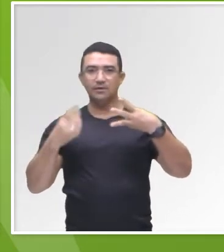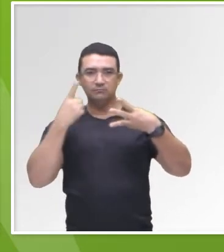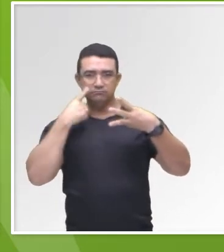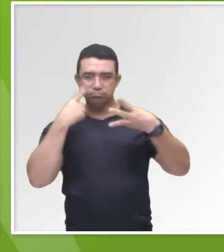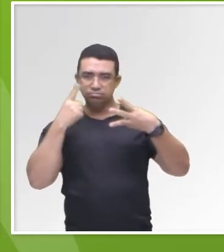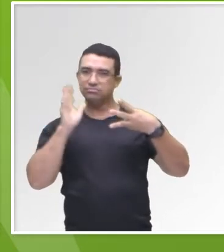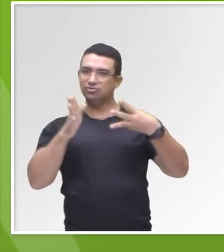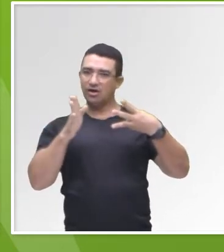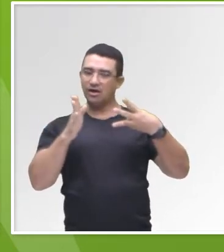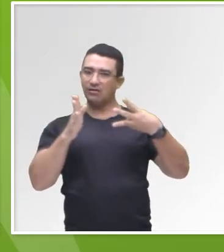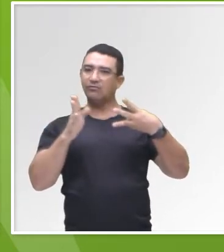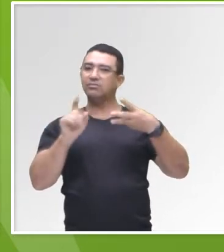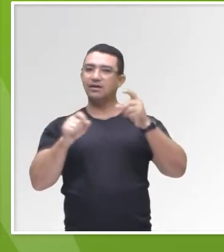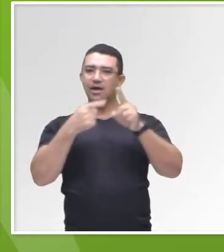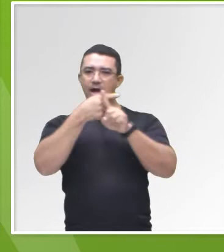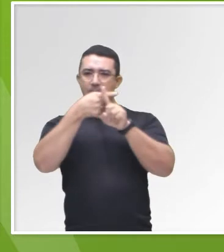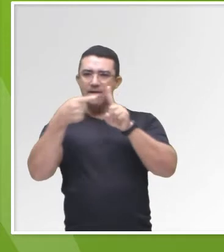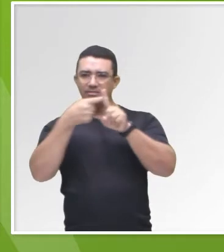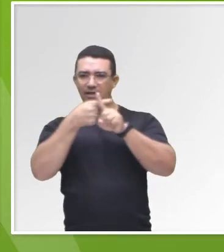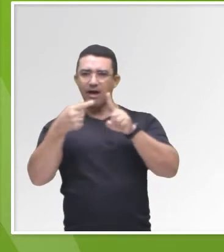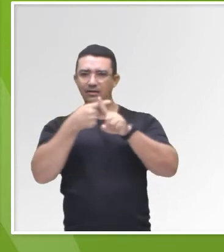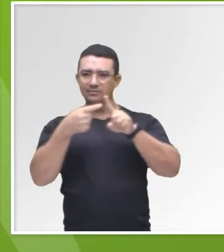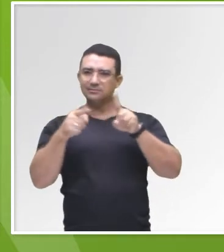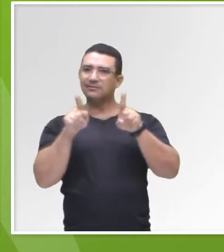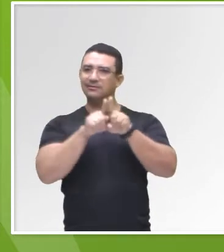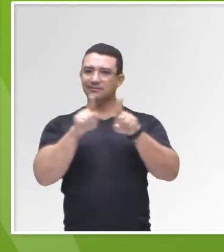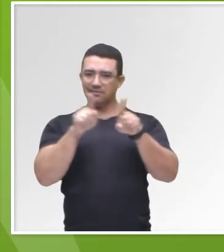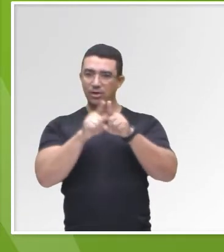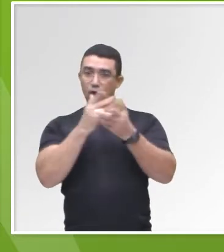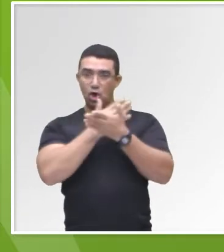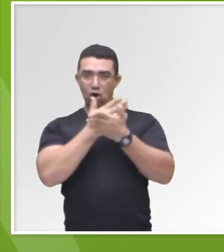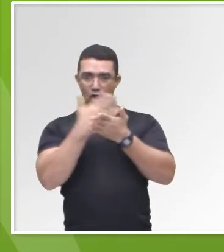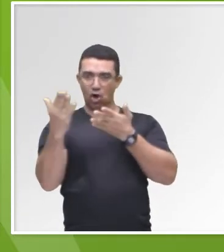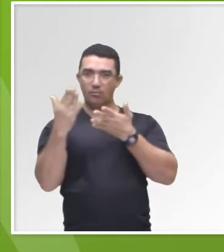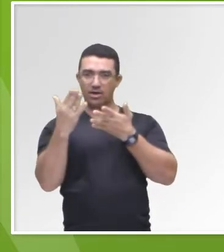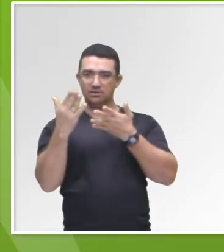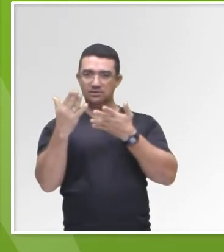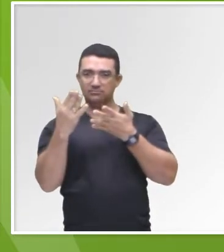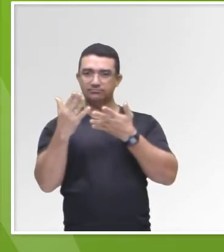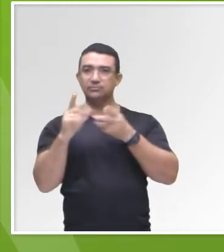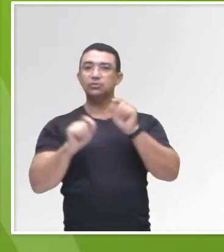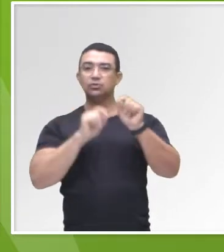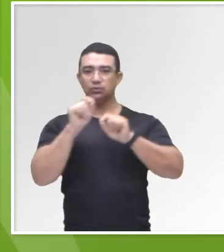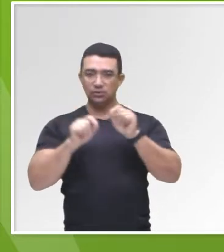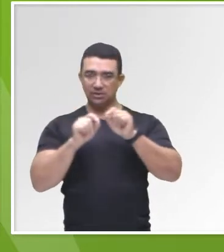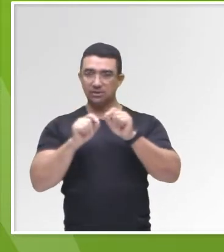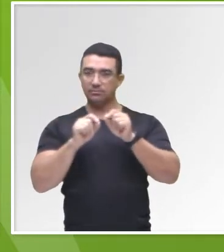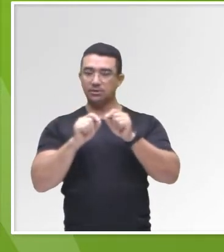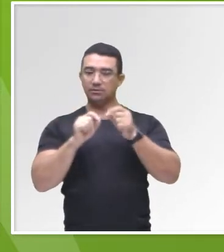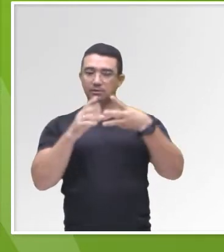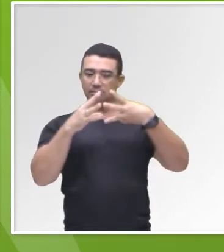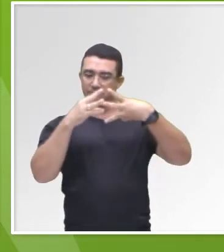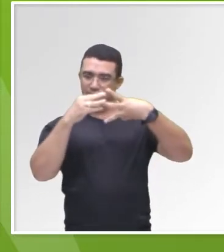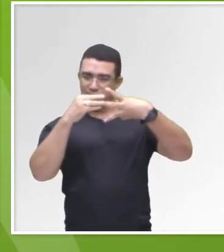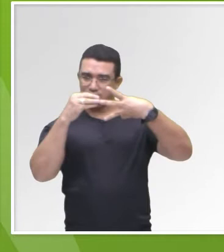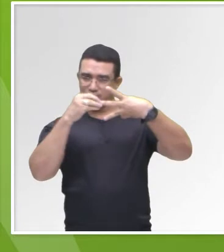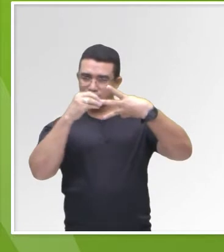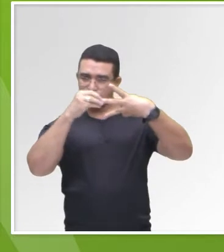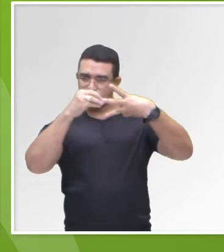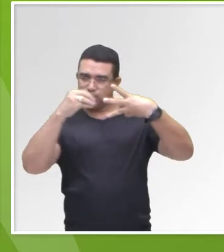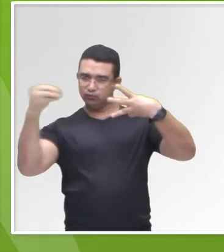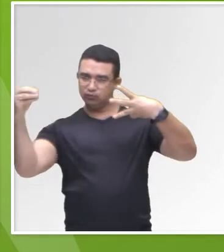bem aqui no meio, ó, como se ela estivesse sendo estrangulada para formar as duas novas células que a gente está observando